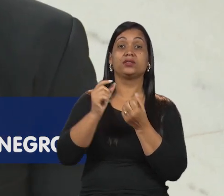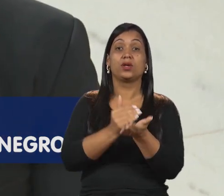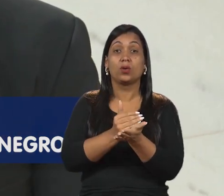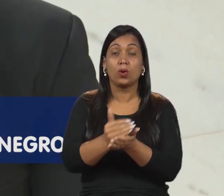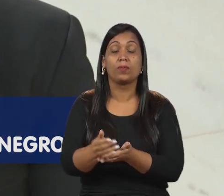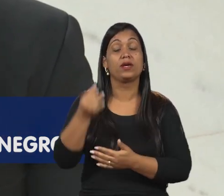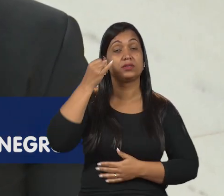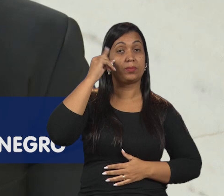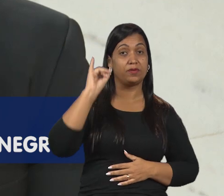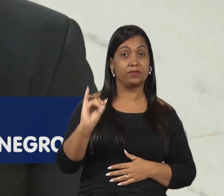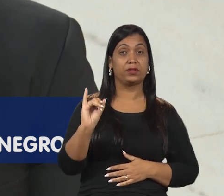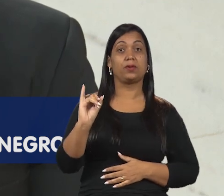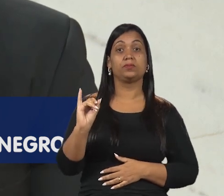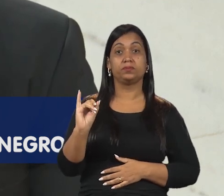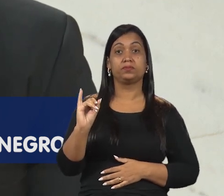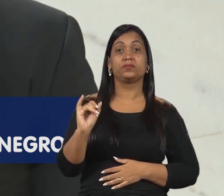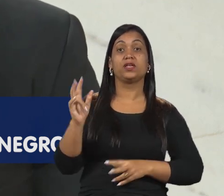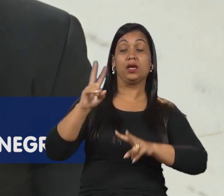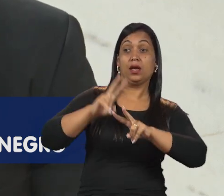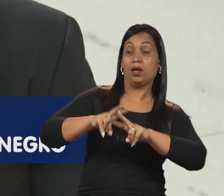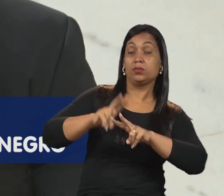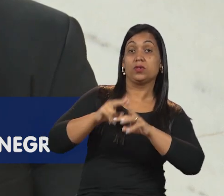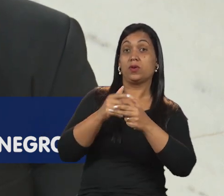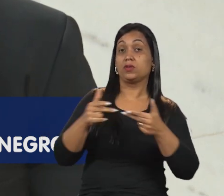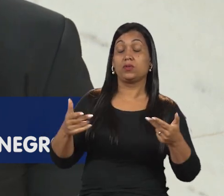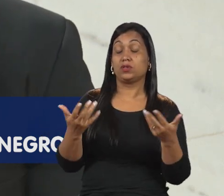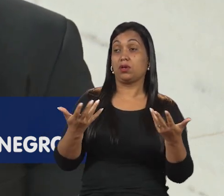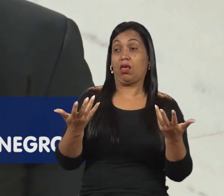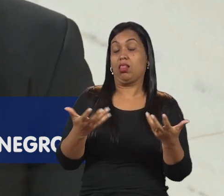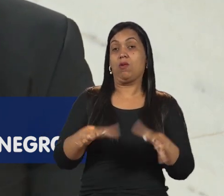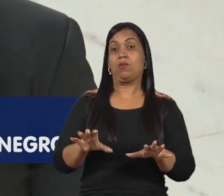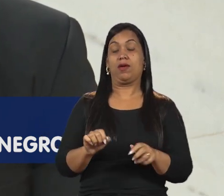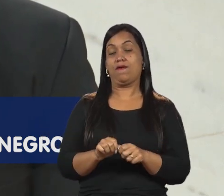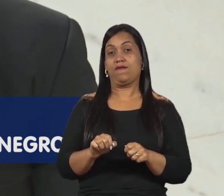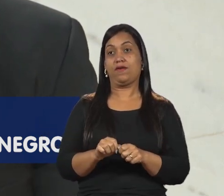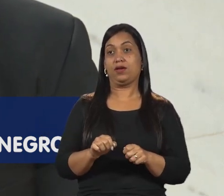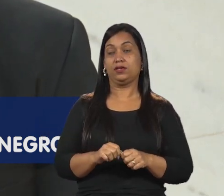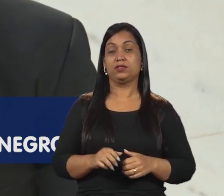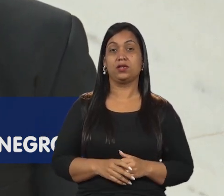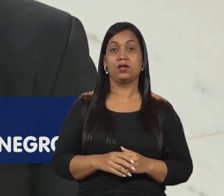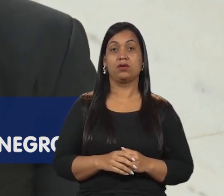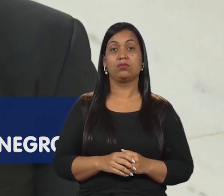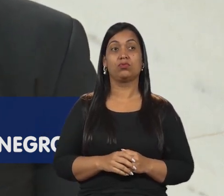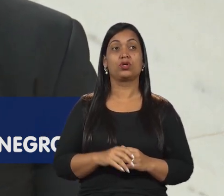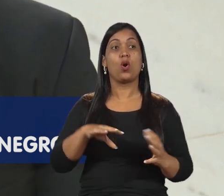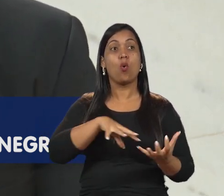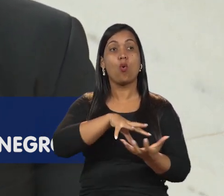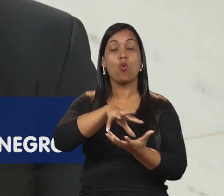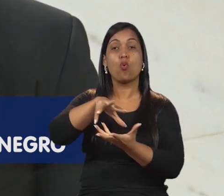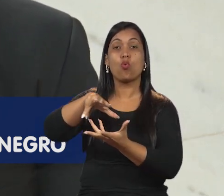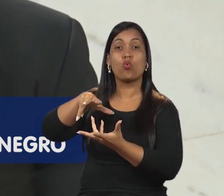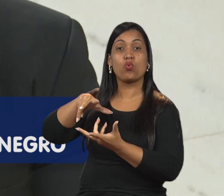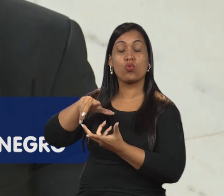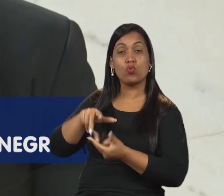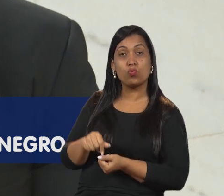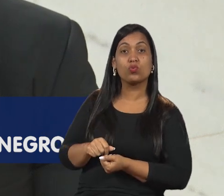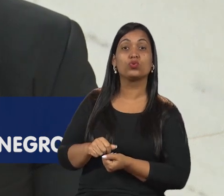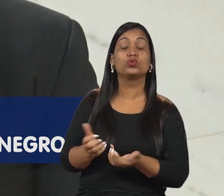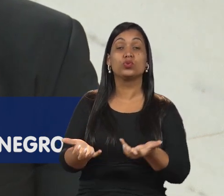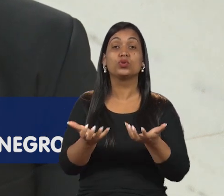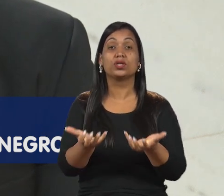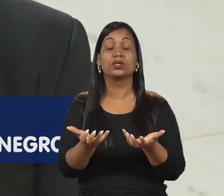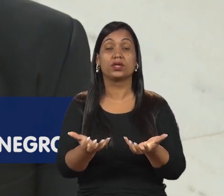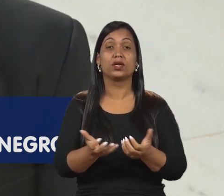com prevenção. A ponta da lança é a prisão, que é aquilo que a gente não quer fazer. O ideal, o mundo ideal, e é o que a gente